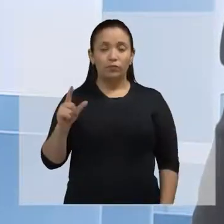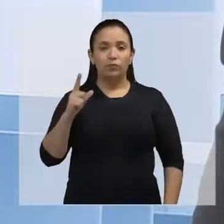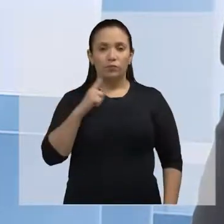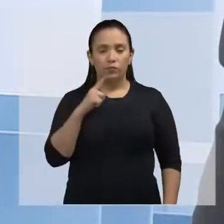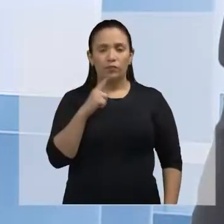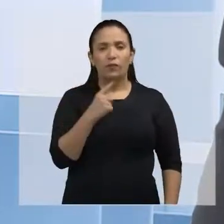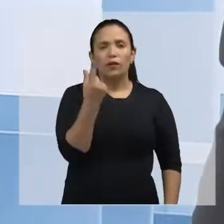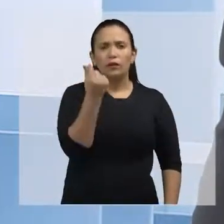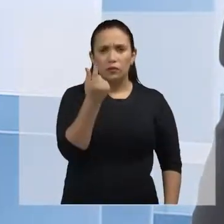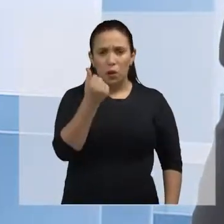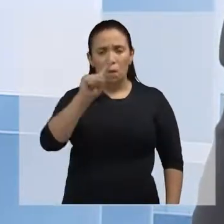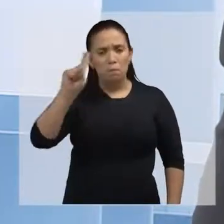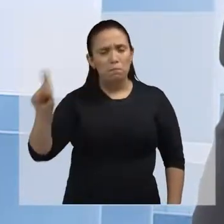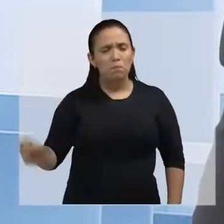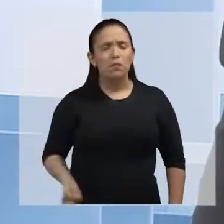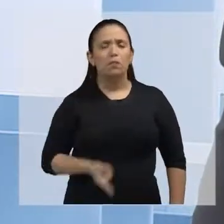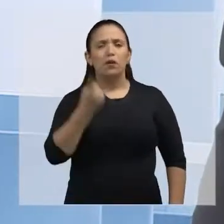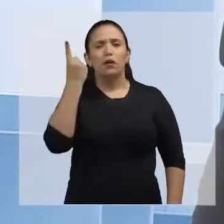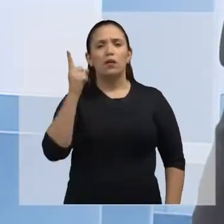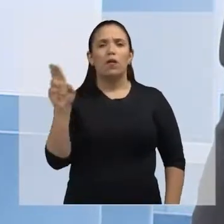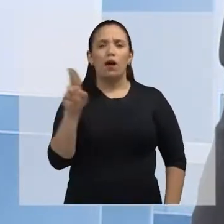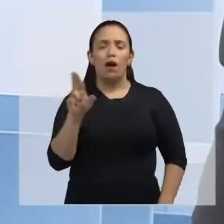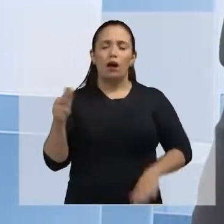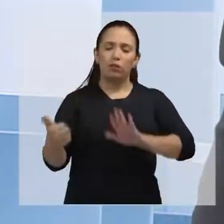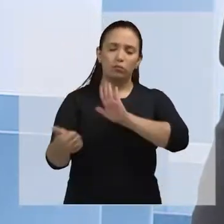tem ideia os milhões que